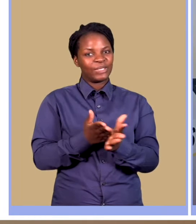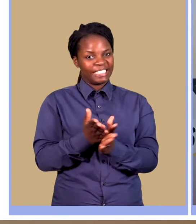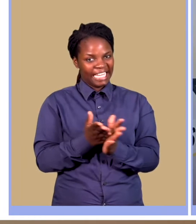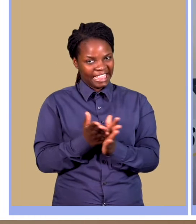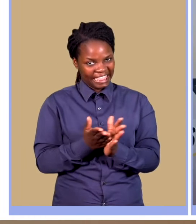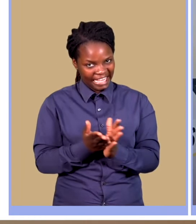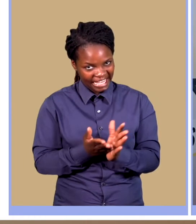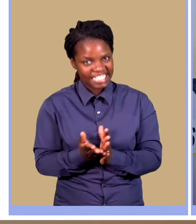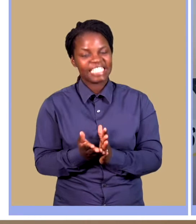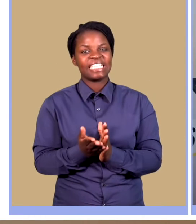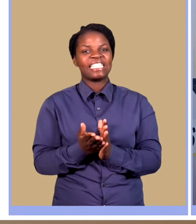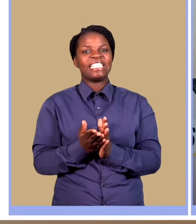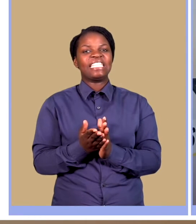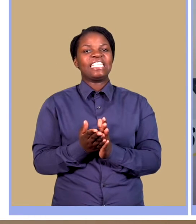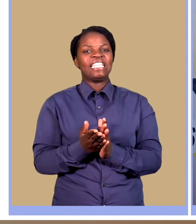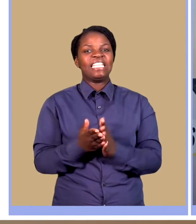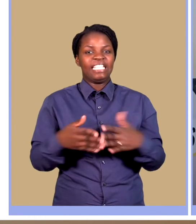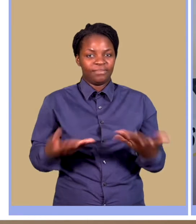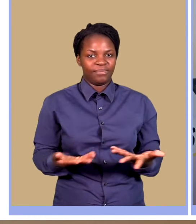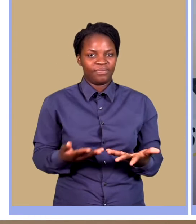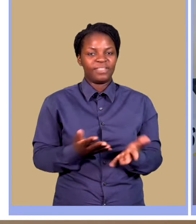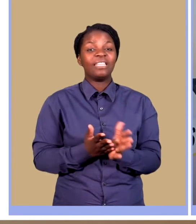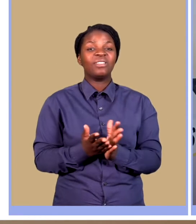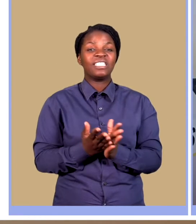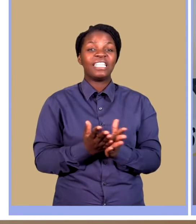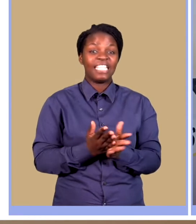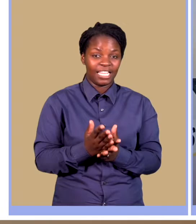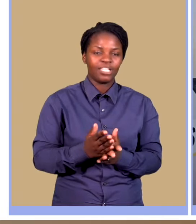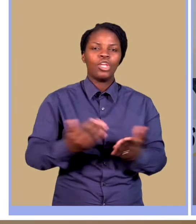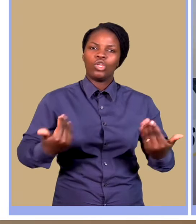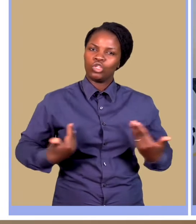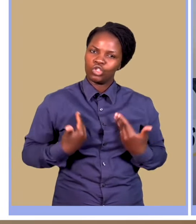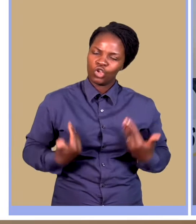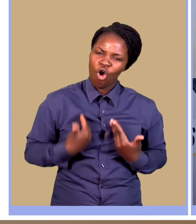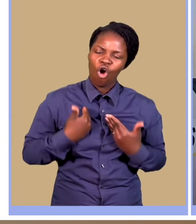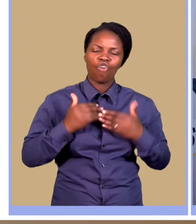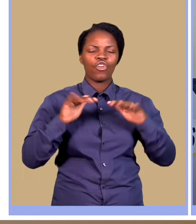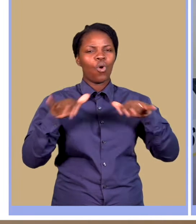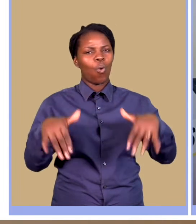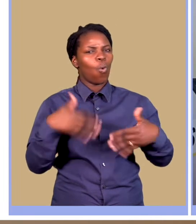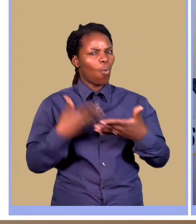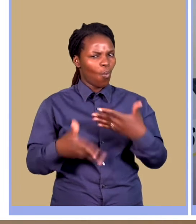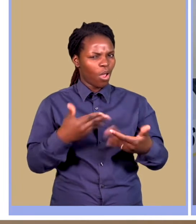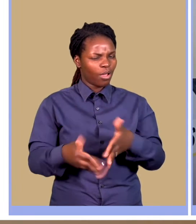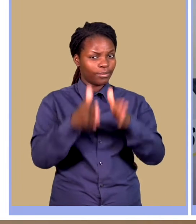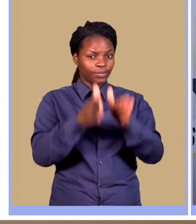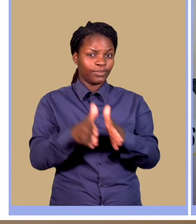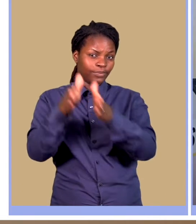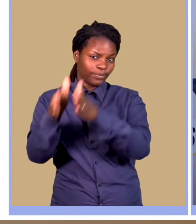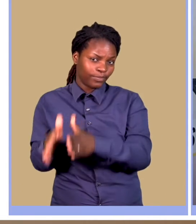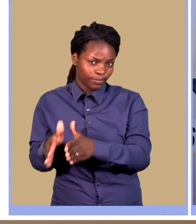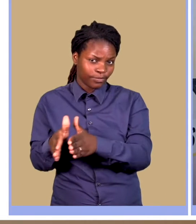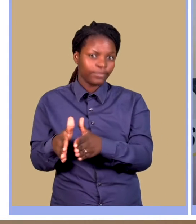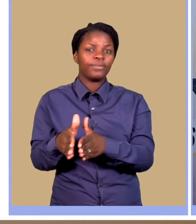os jovens, ou seja, adultos, ou todos nós, como um só povo, adotamos de forma a